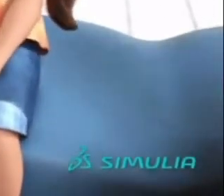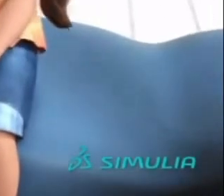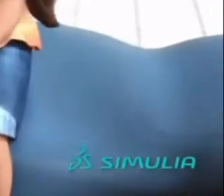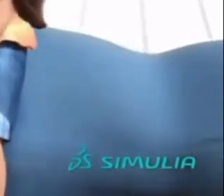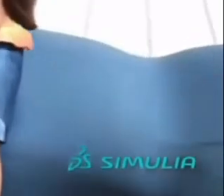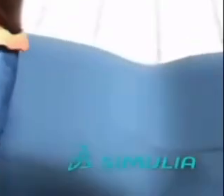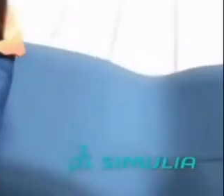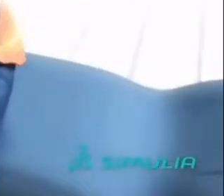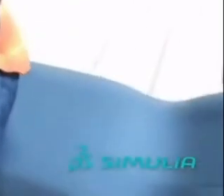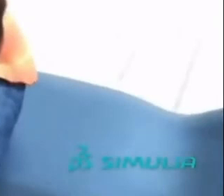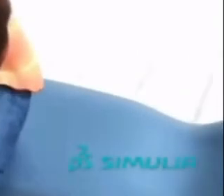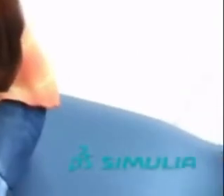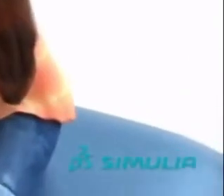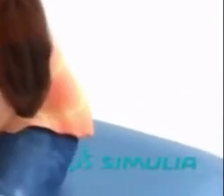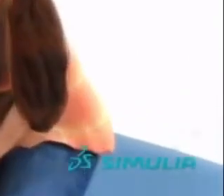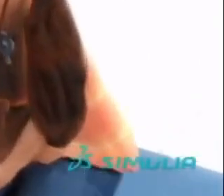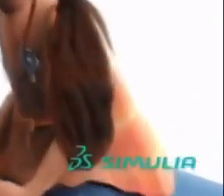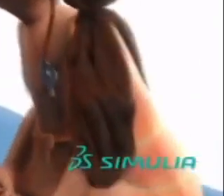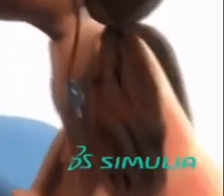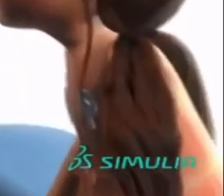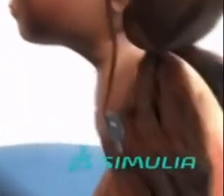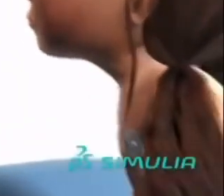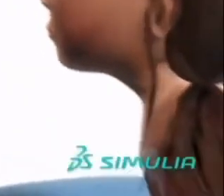vão verificar qual é o tratamento adequado.